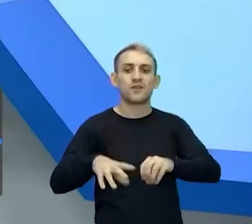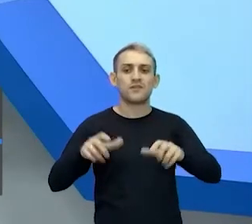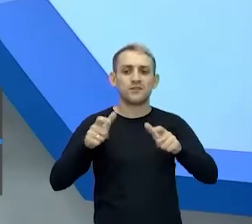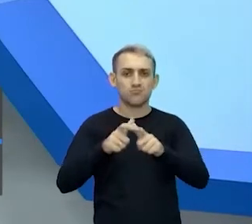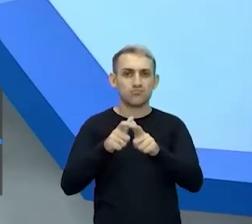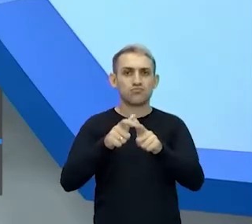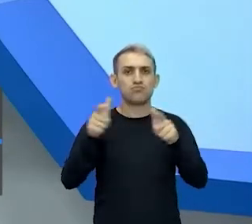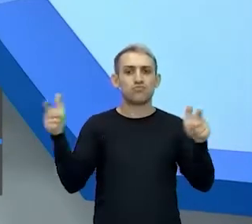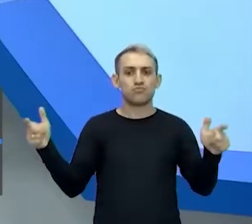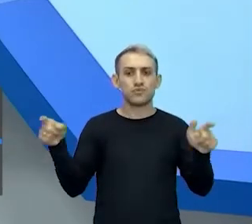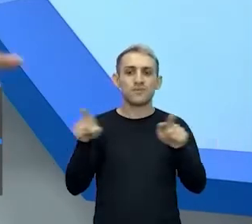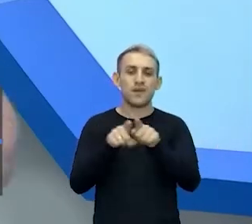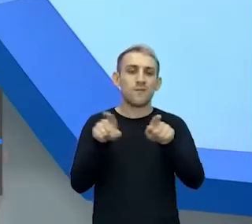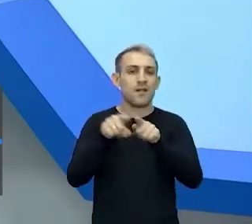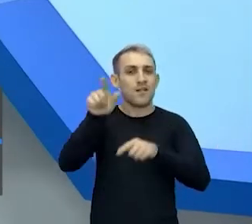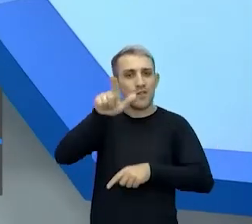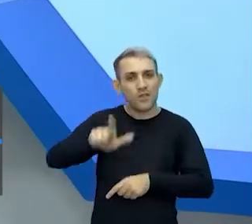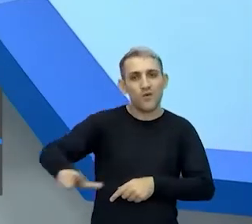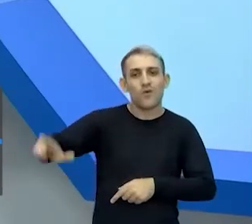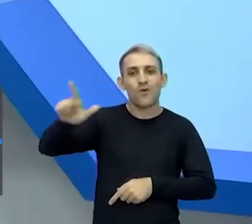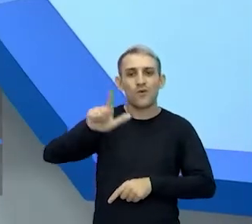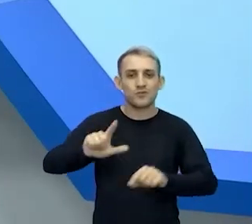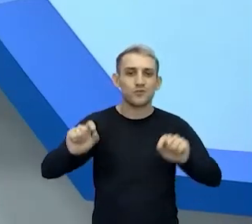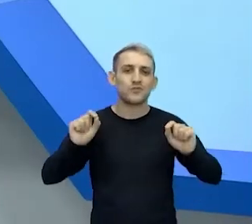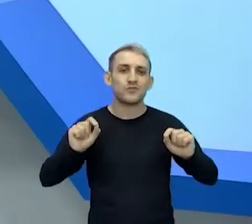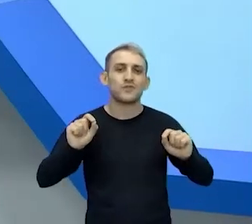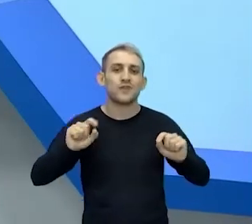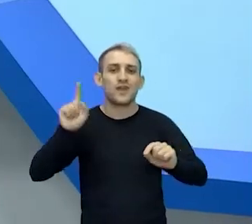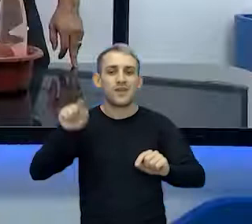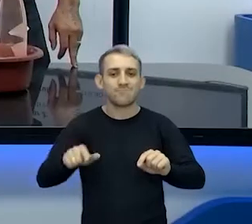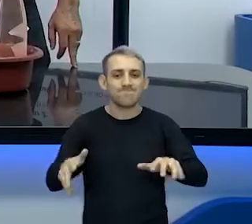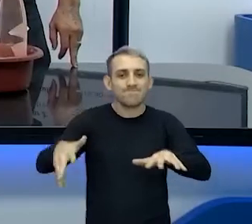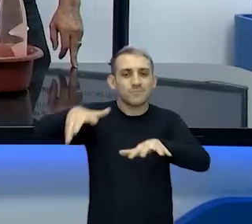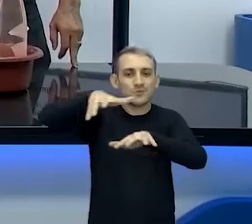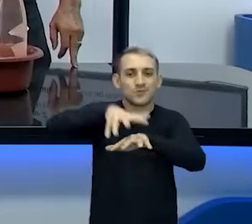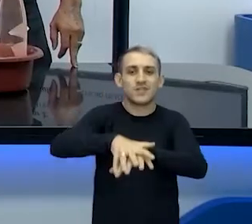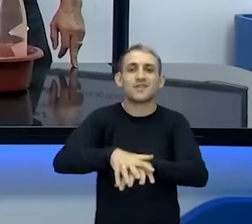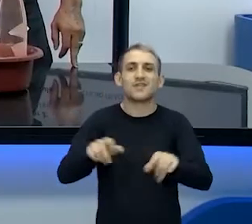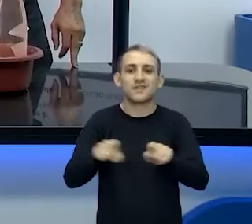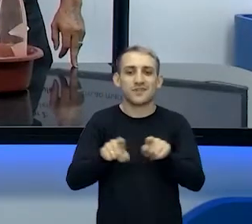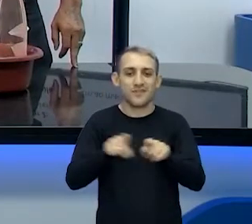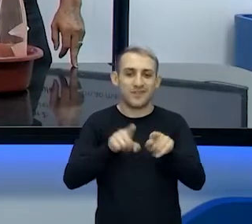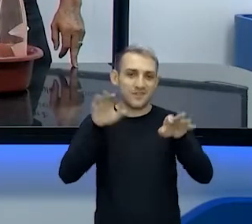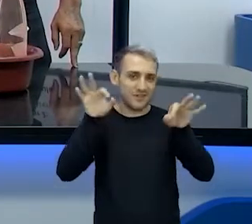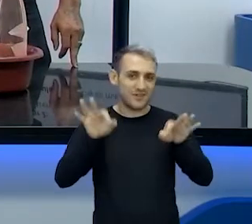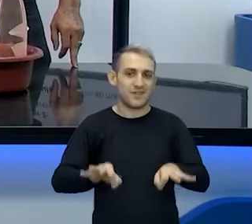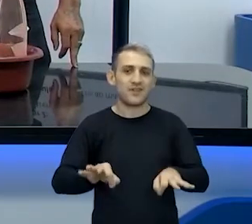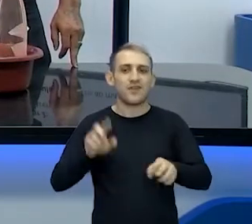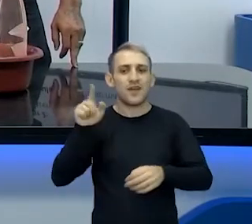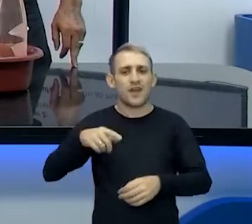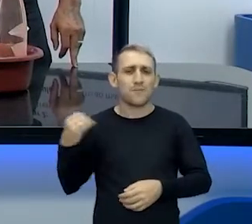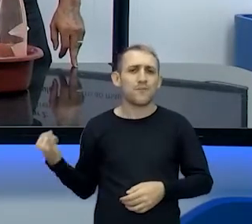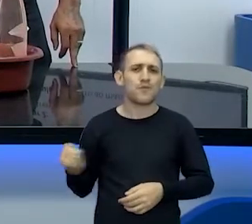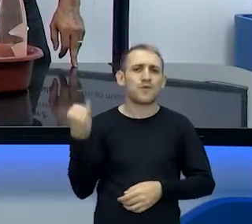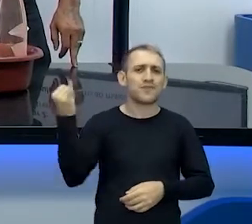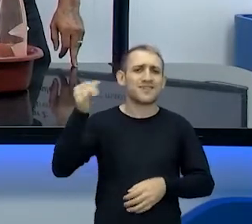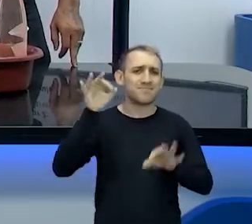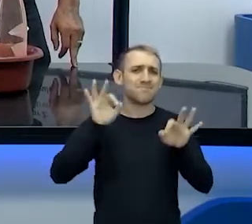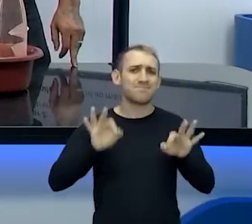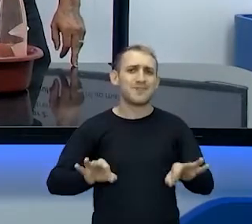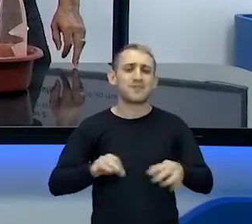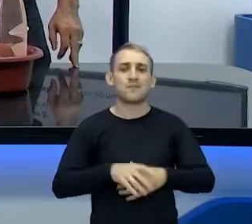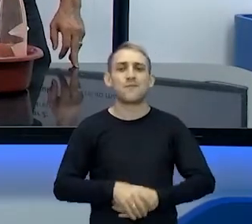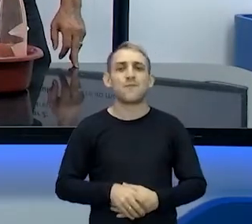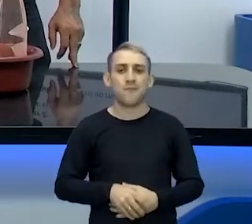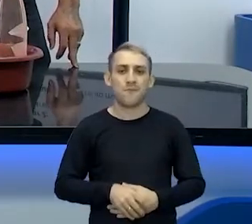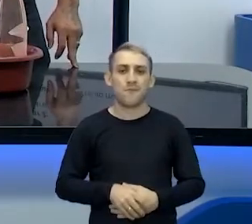ampla e, claro, né? É aqui no Centro de Mídia, muito mais inclusiva, né? Então isso é muito importante aí.